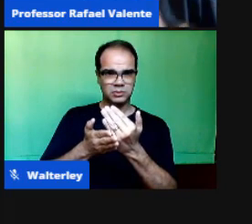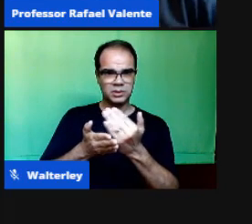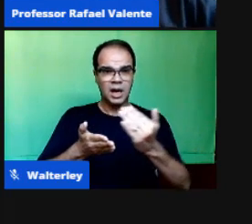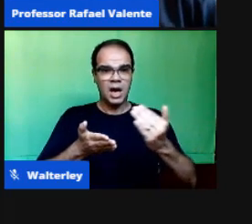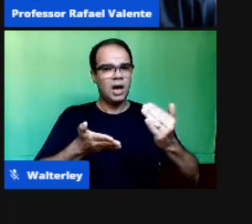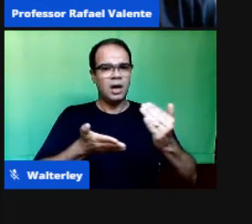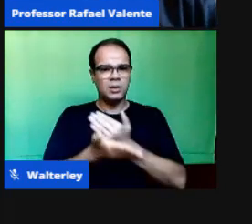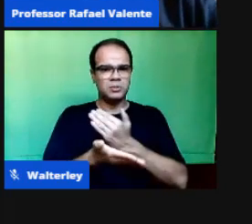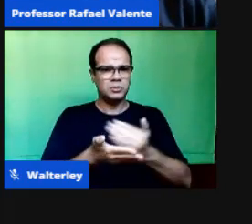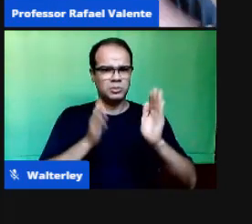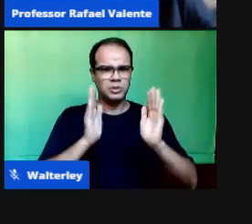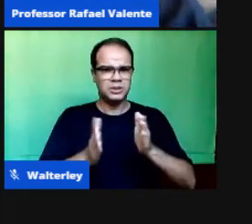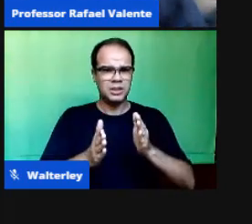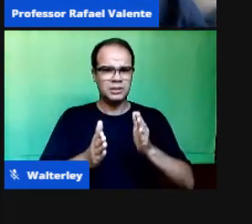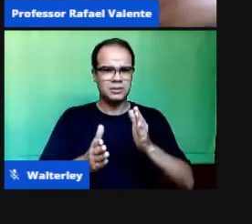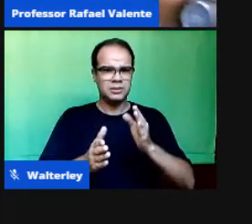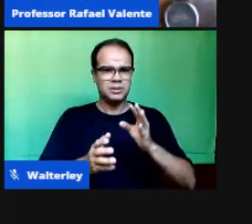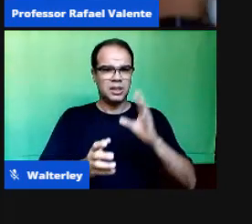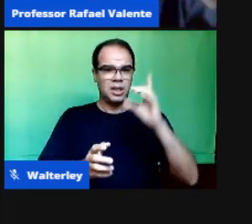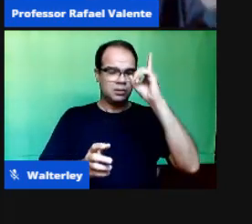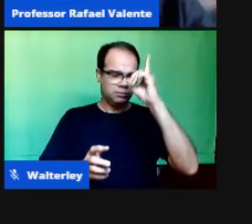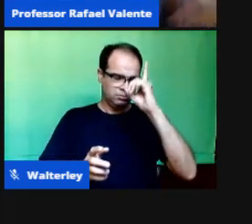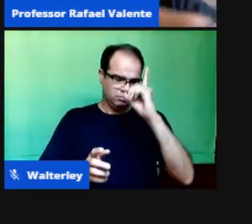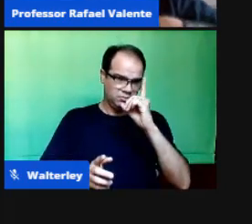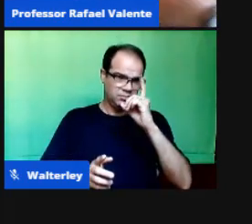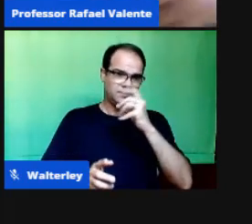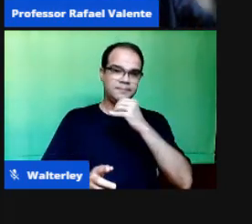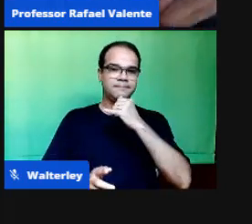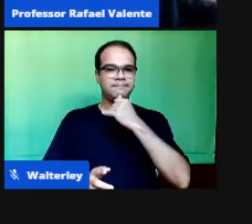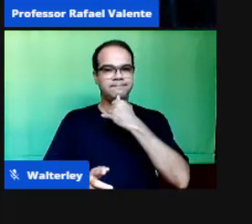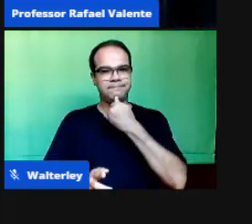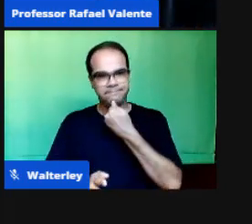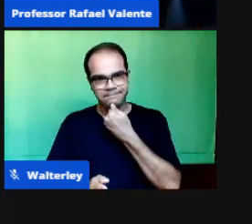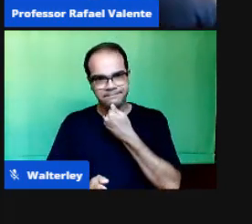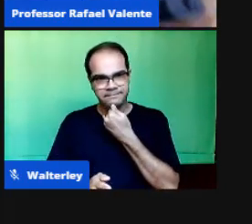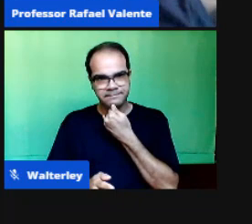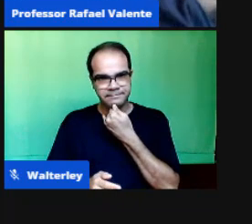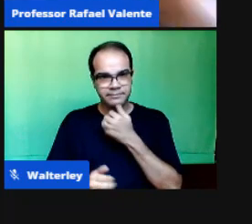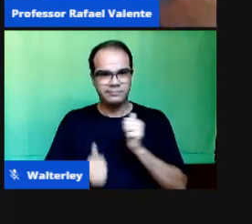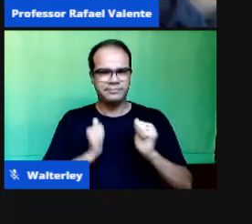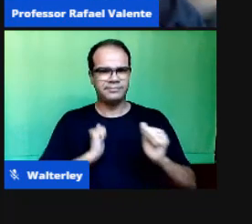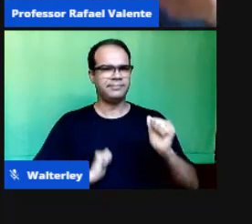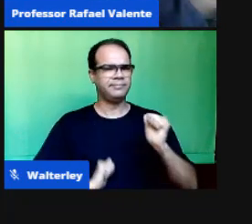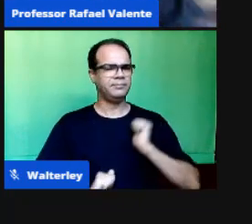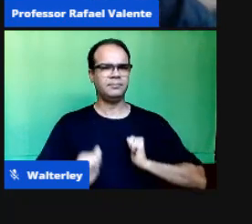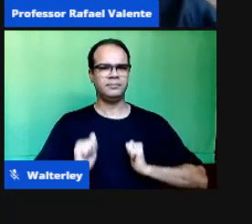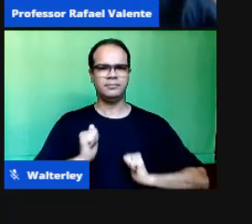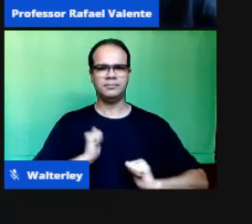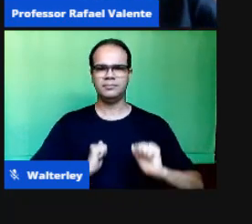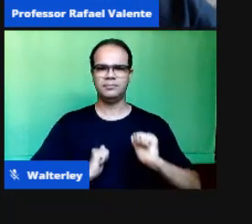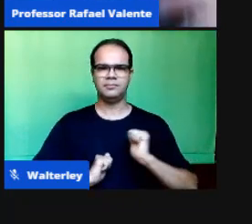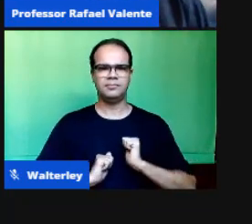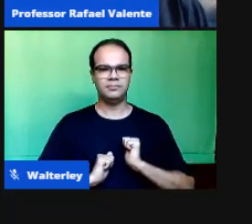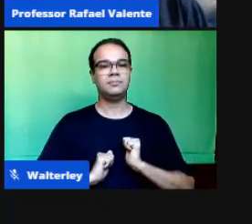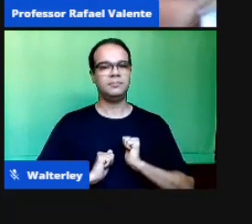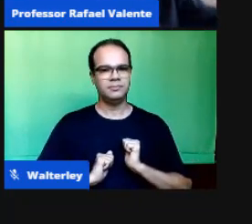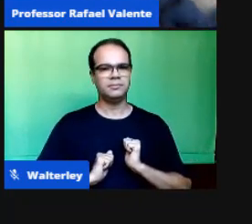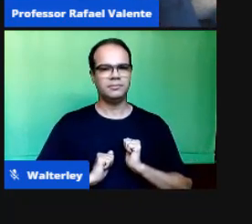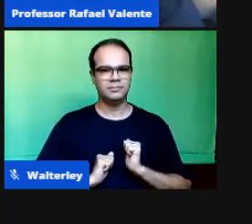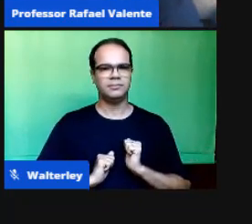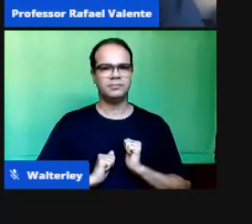leve surtadinha, gente? Caramba, a gente precisou se reinventar, obviamente, mas antes dessa reinvenção,